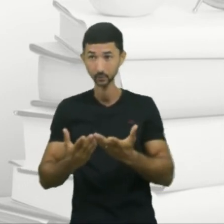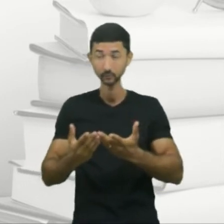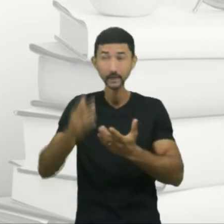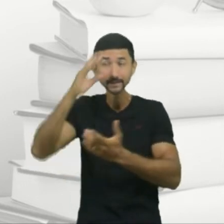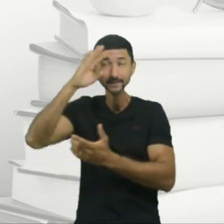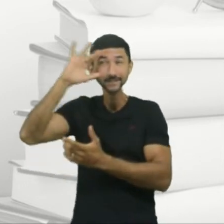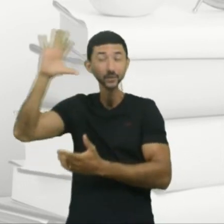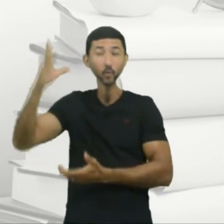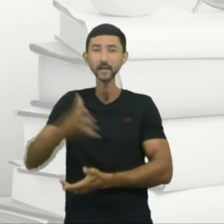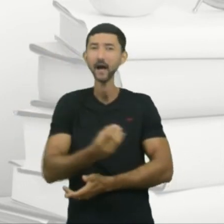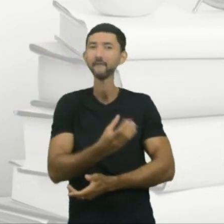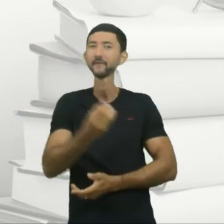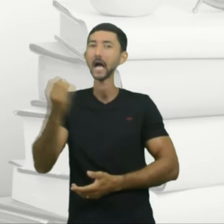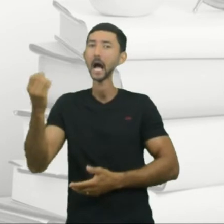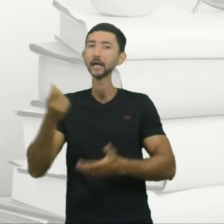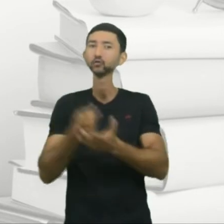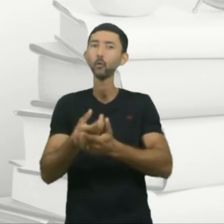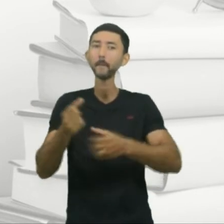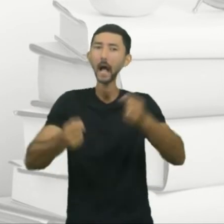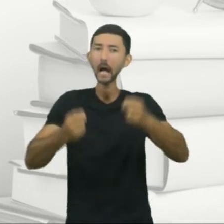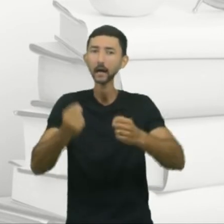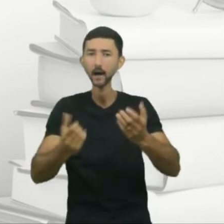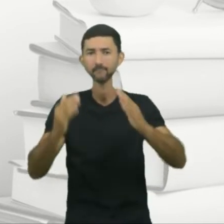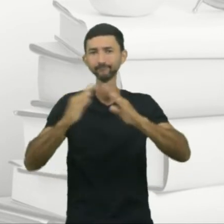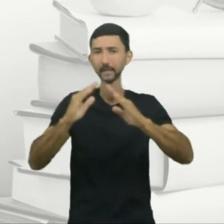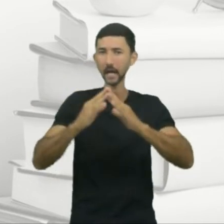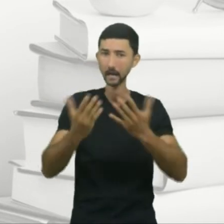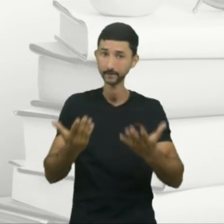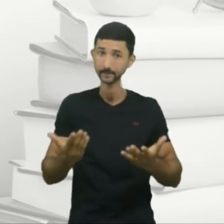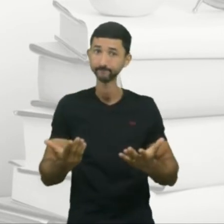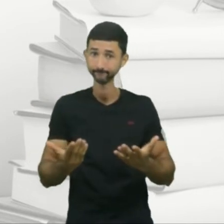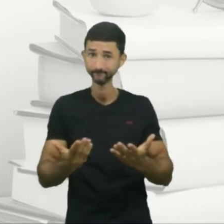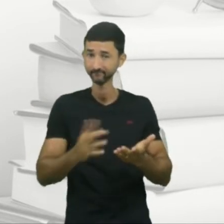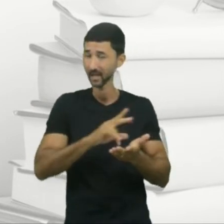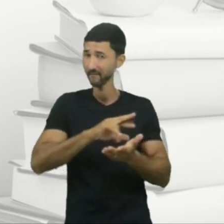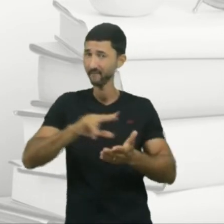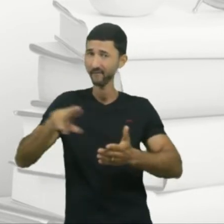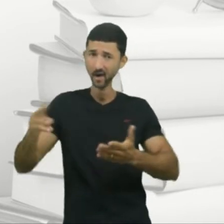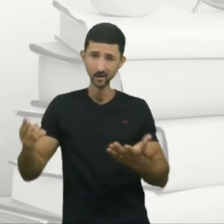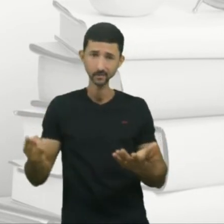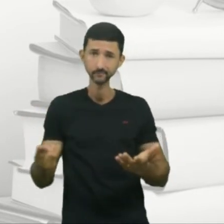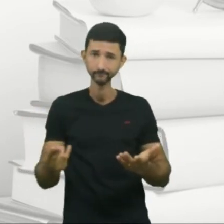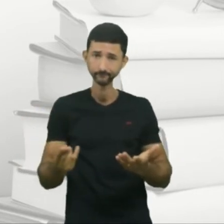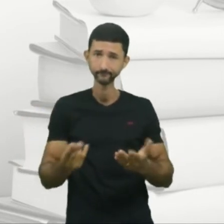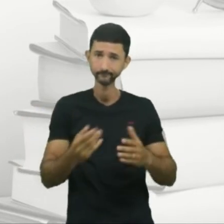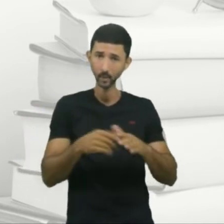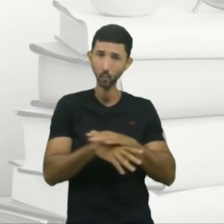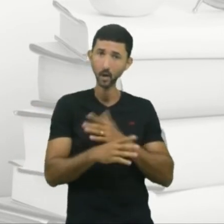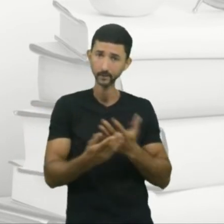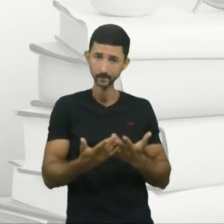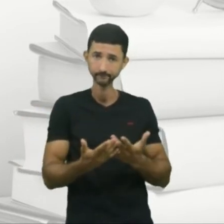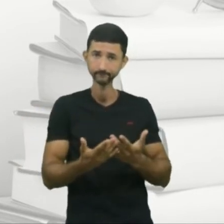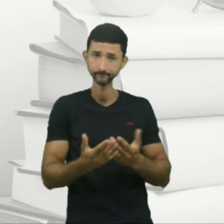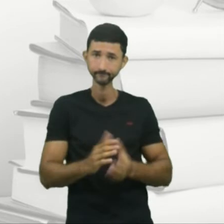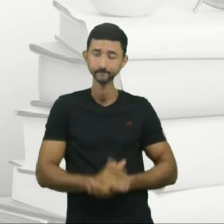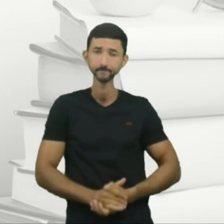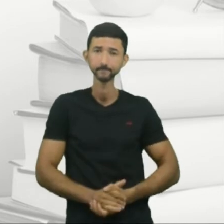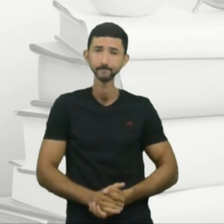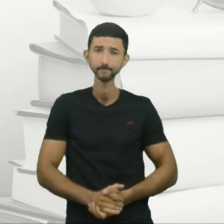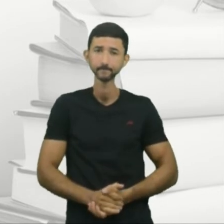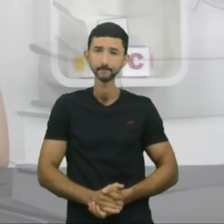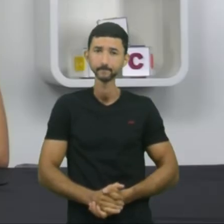sonhada viagem, comprar um carro, uma casa, entre outros. É isso. Olhem aqui.